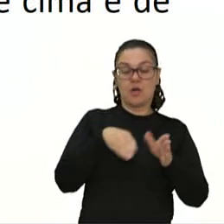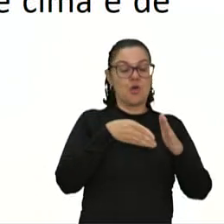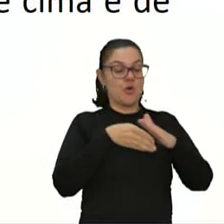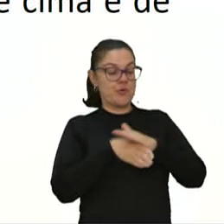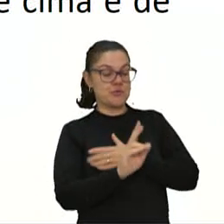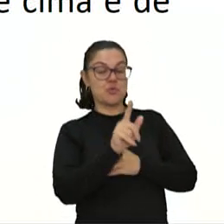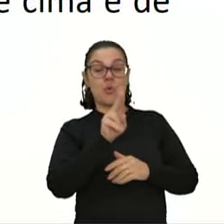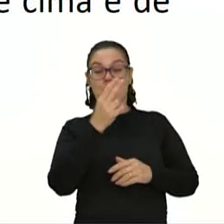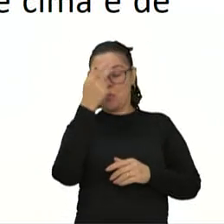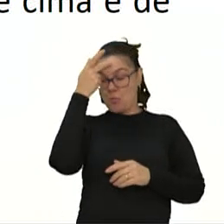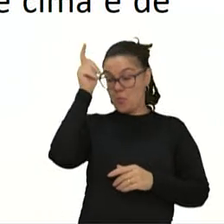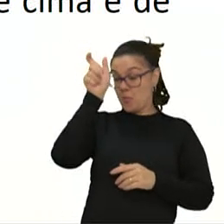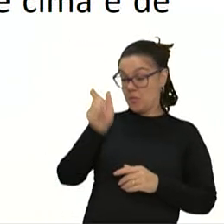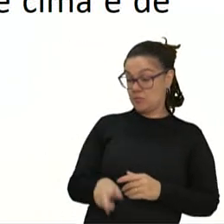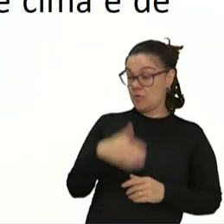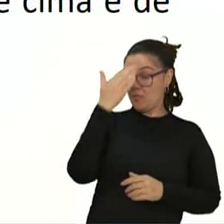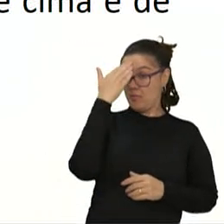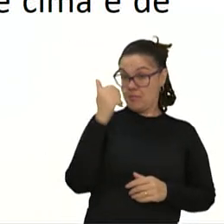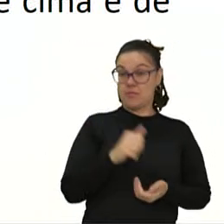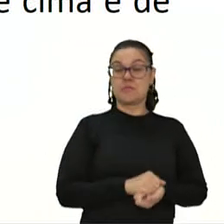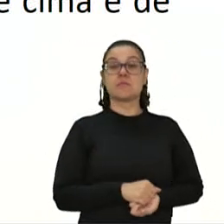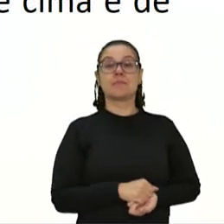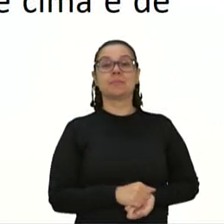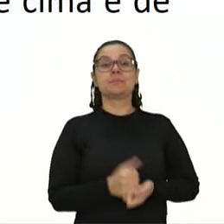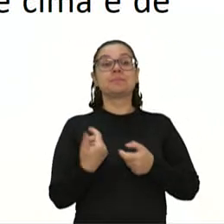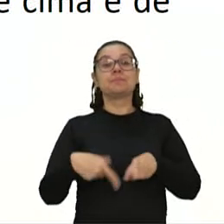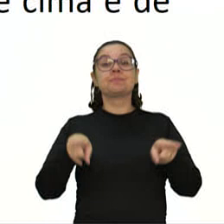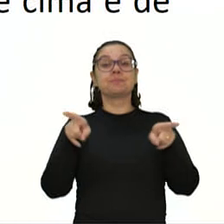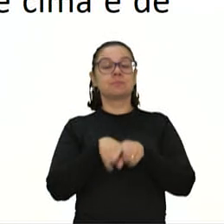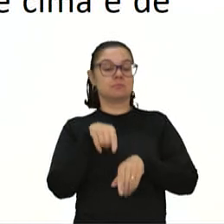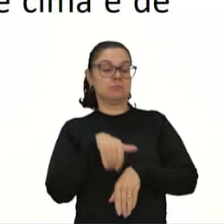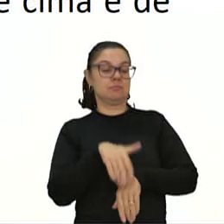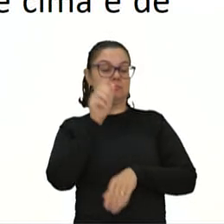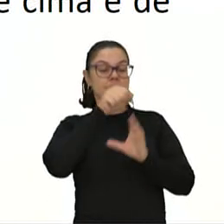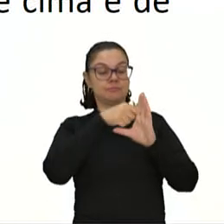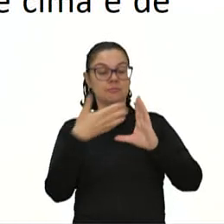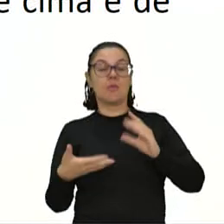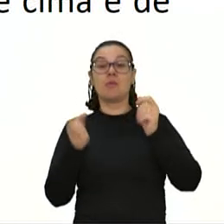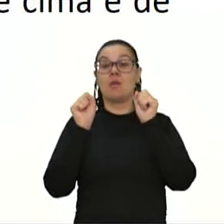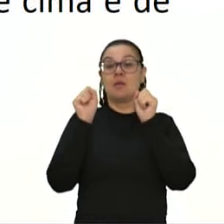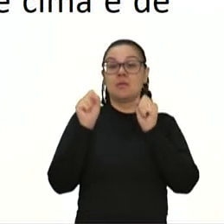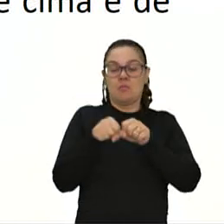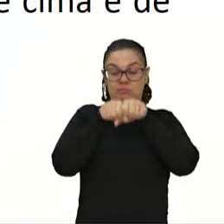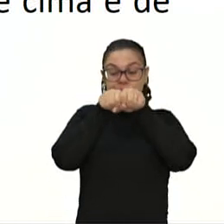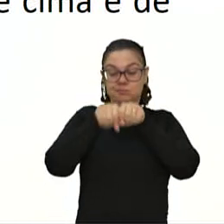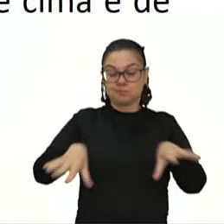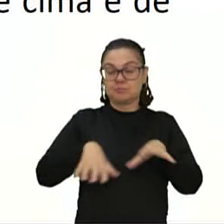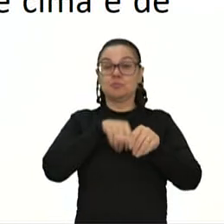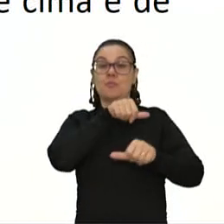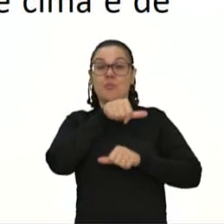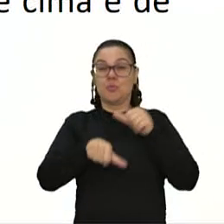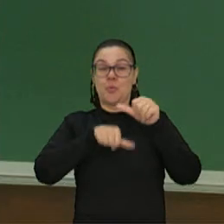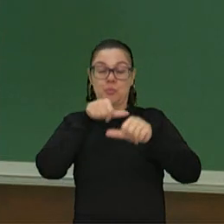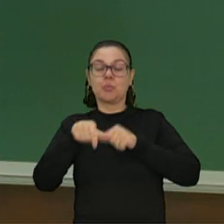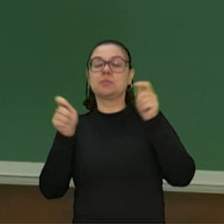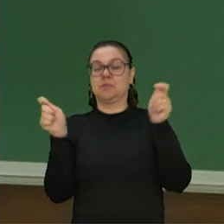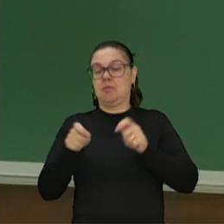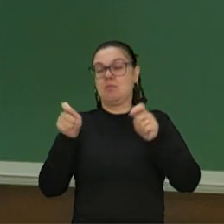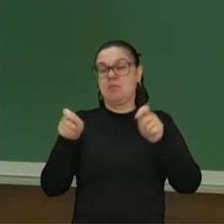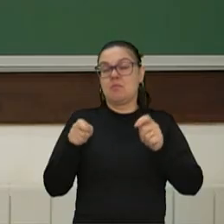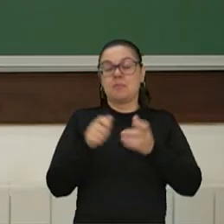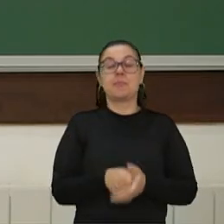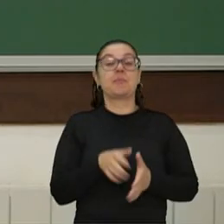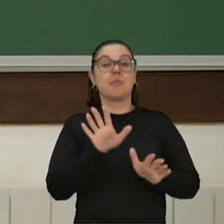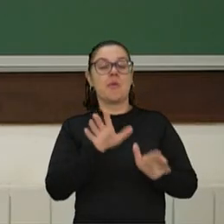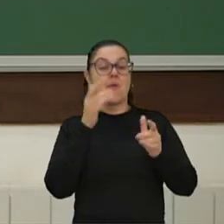ou figuras públicas. Outra característica é que pode ser replicado e modificado muitas vezes. Então,